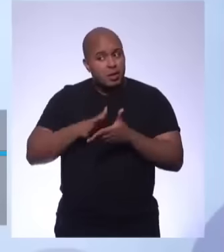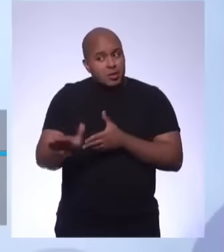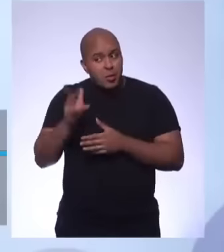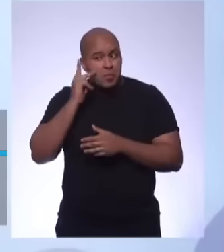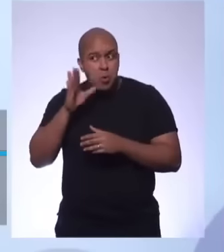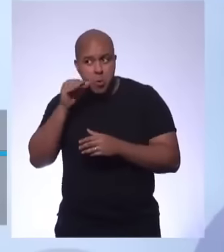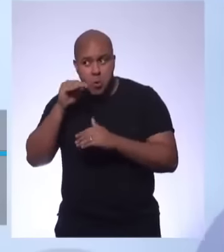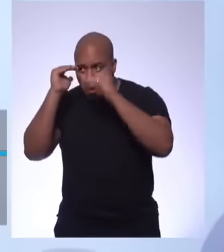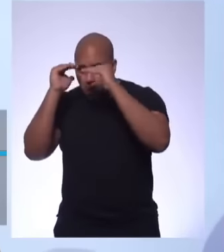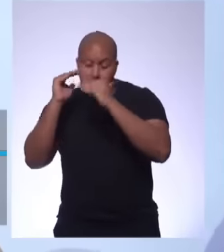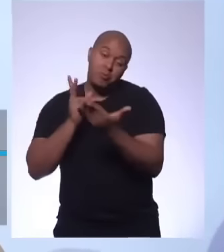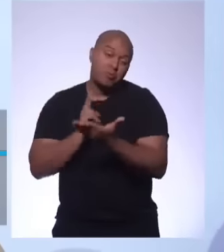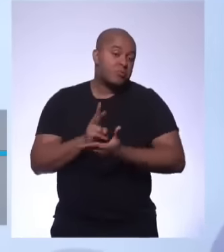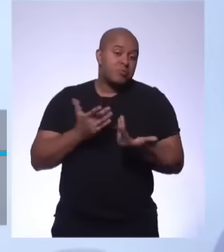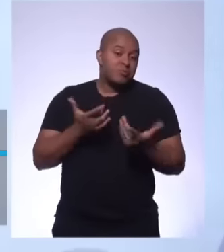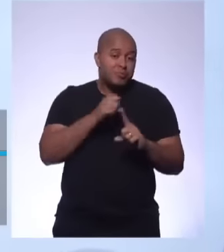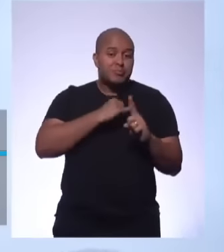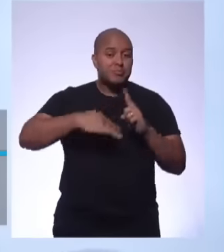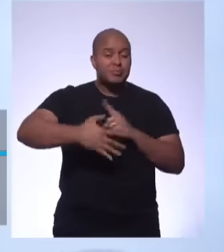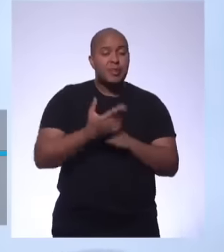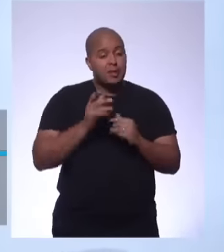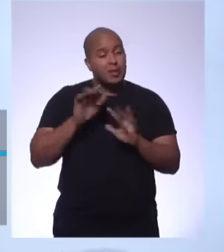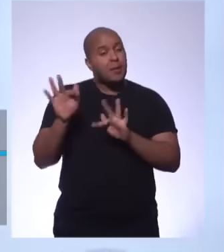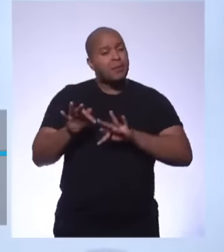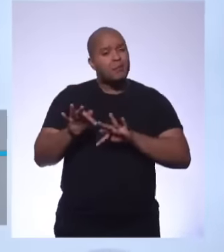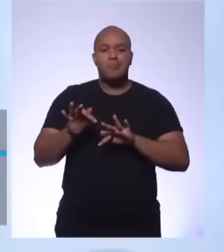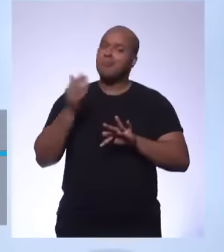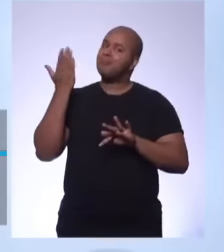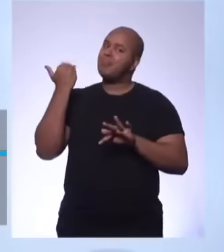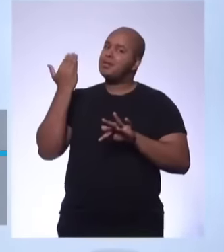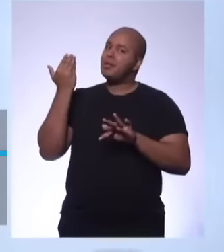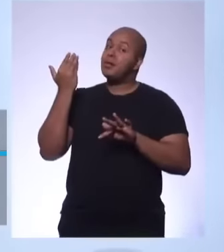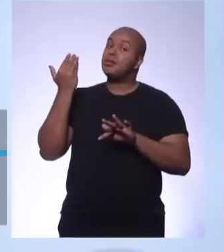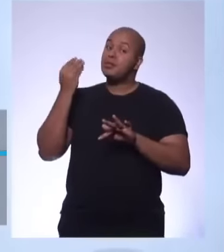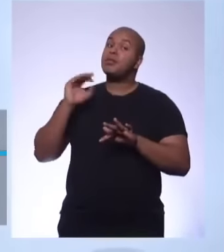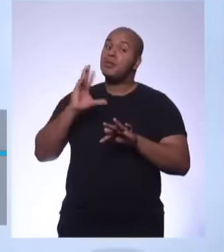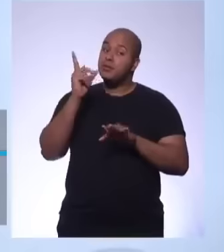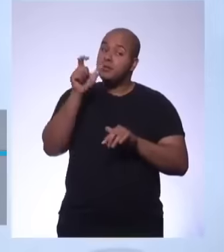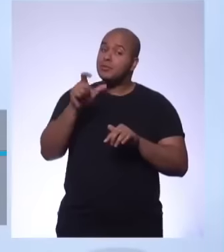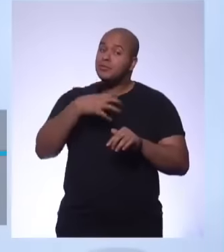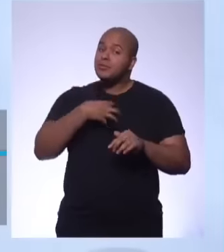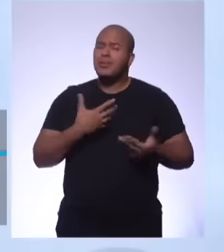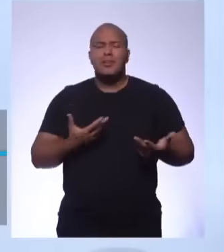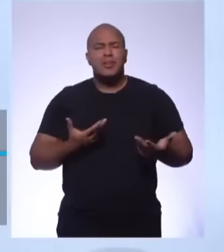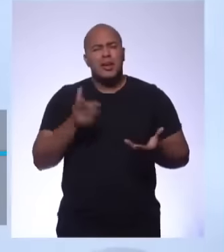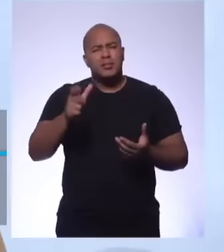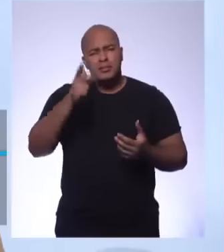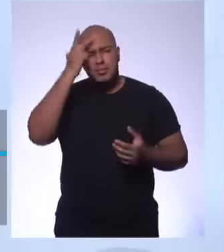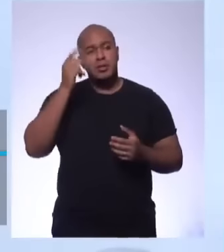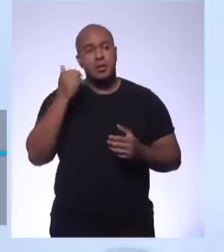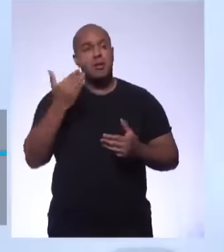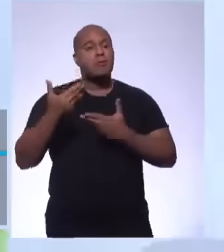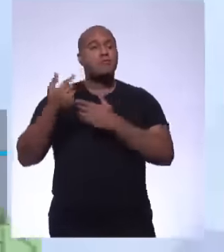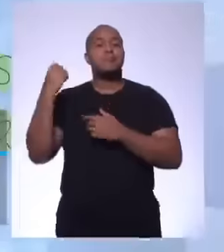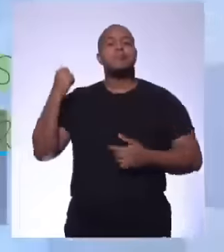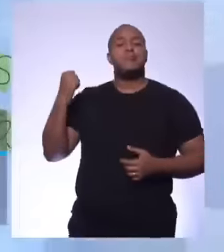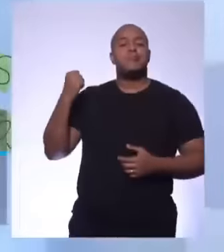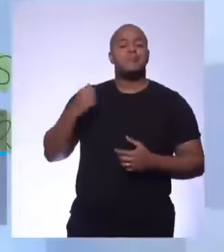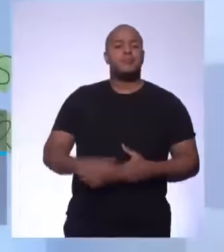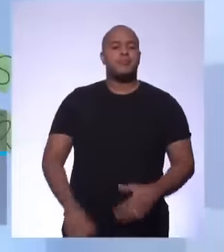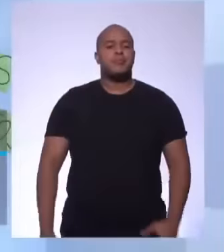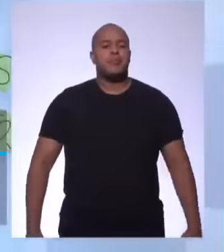É assim a sociedade feudal. Aliás, era, né? A sociedade feudal funcionava assim. E esses caras aqui atrás, ó, deixa